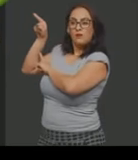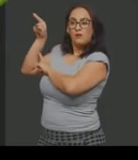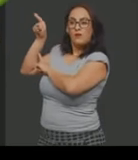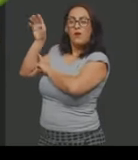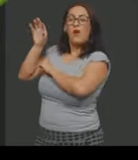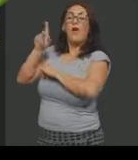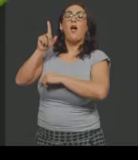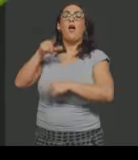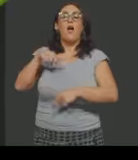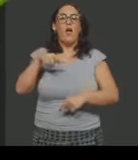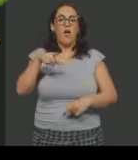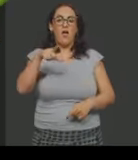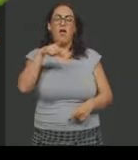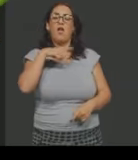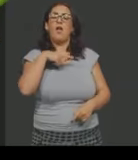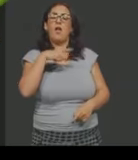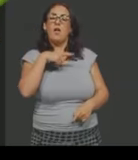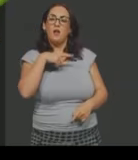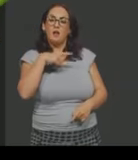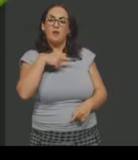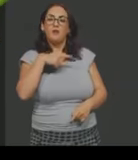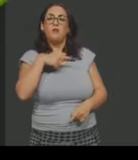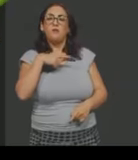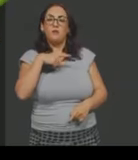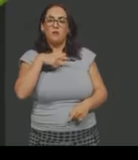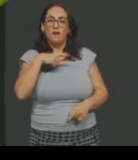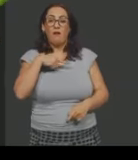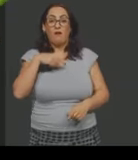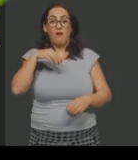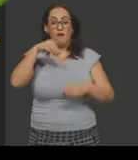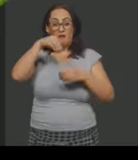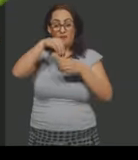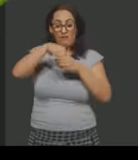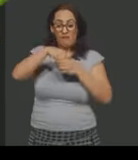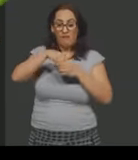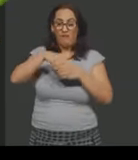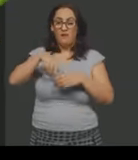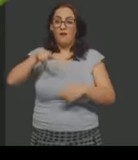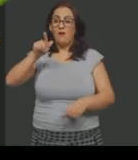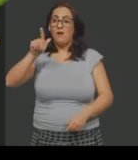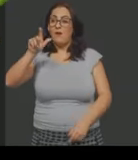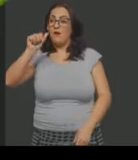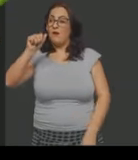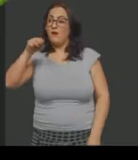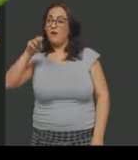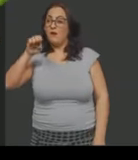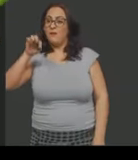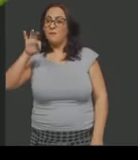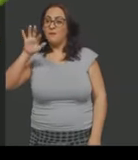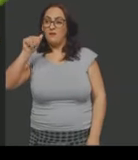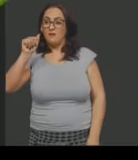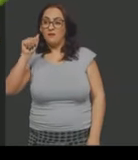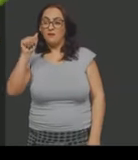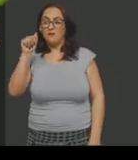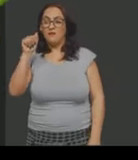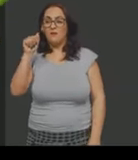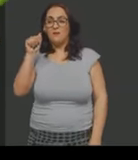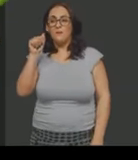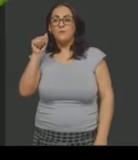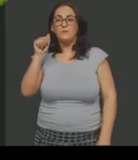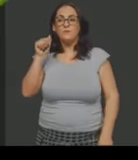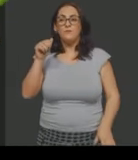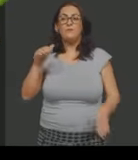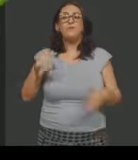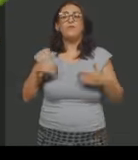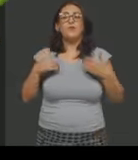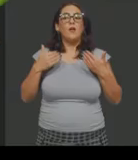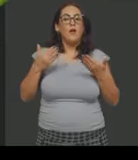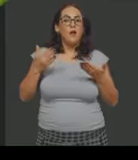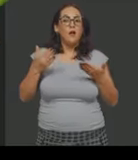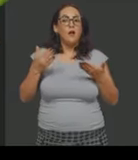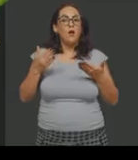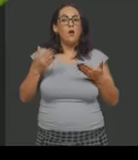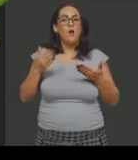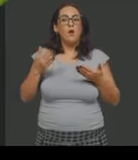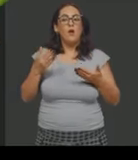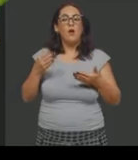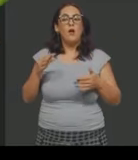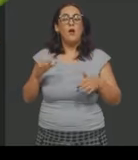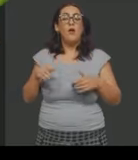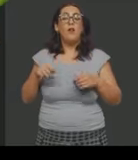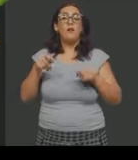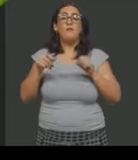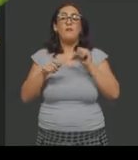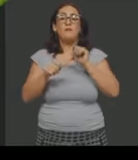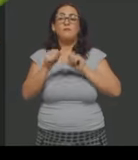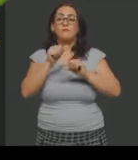meu gametófito. Nesse prótalo, se ele é o meu gametófito, ele